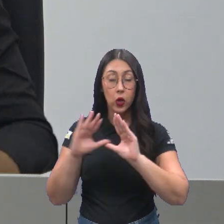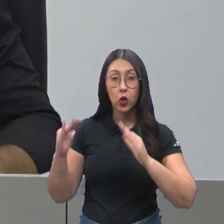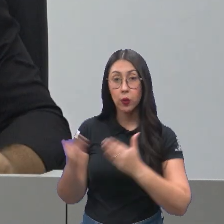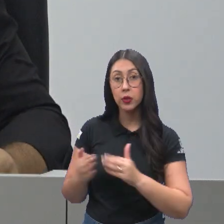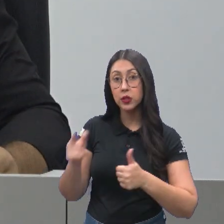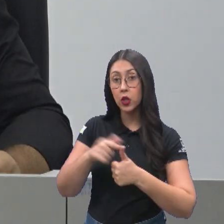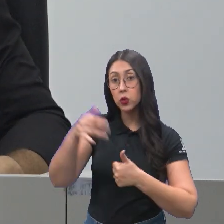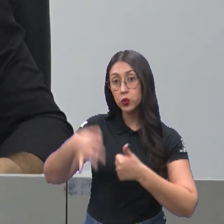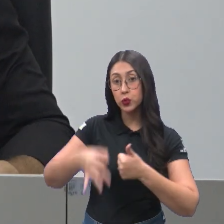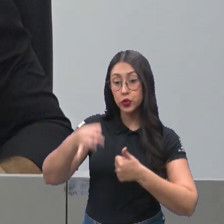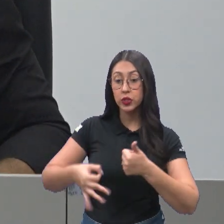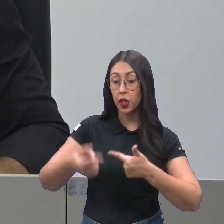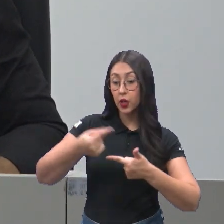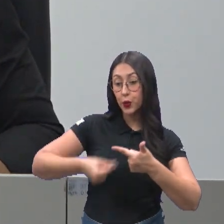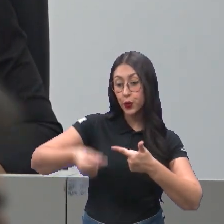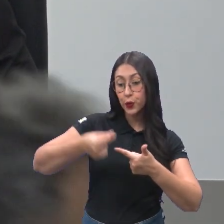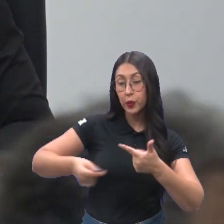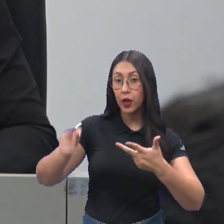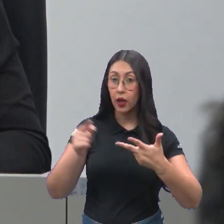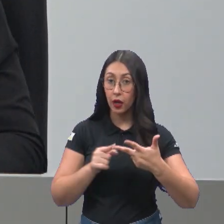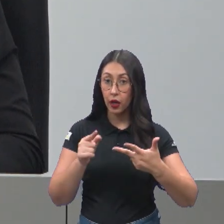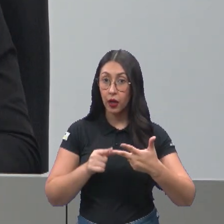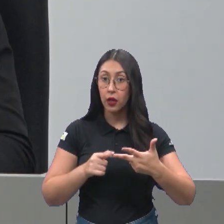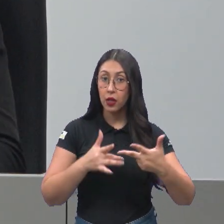Justiça, Economia e Saúde.